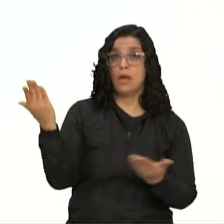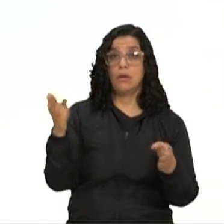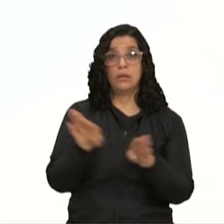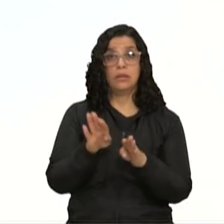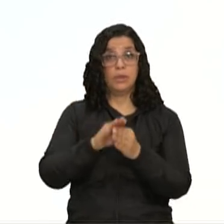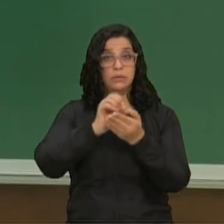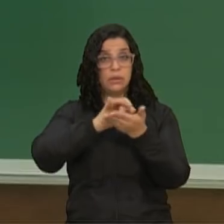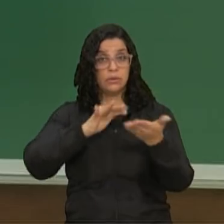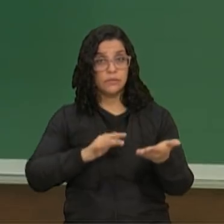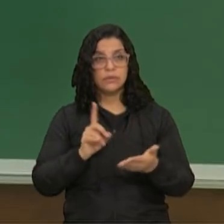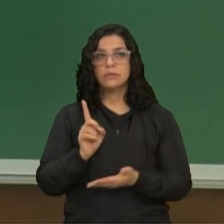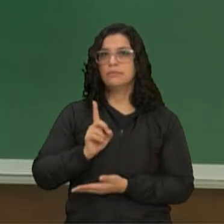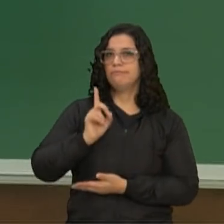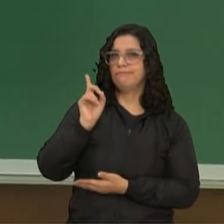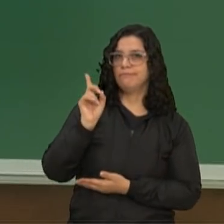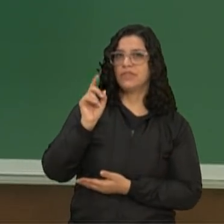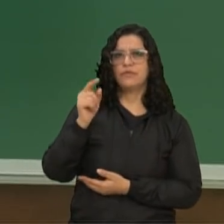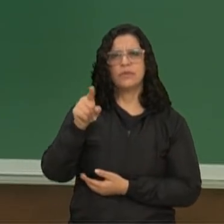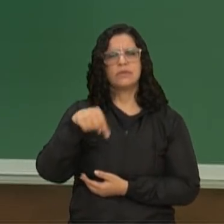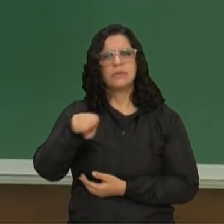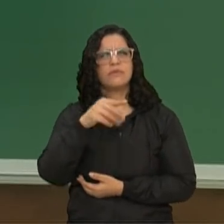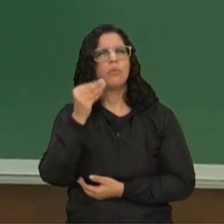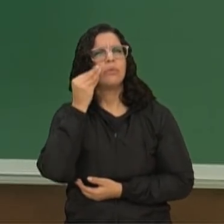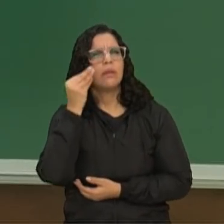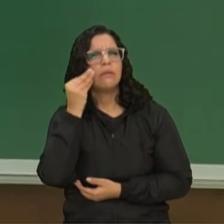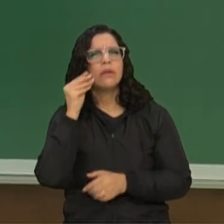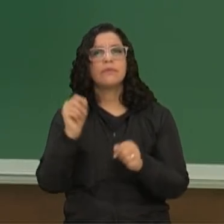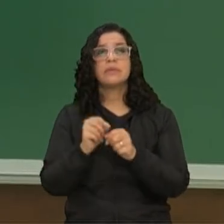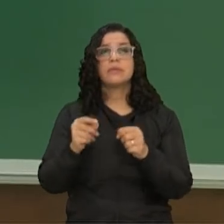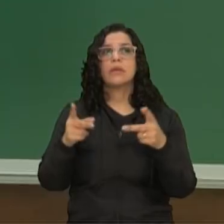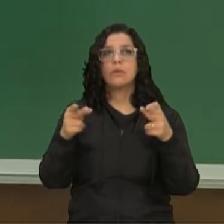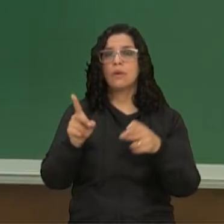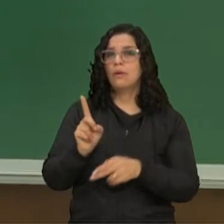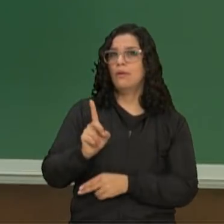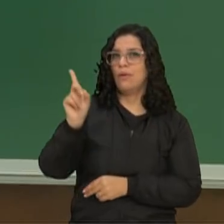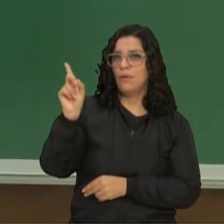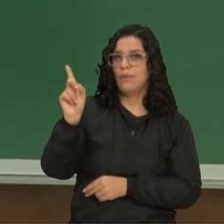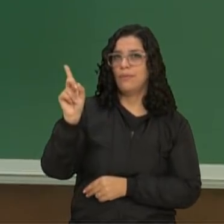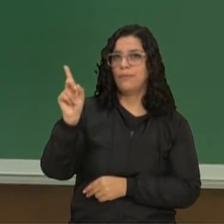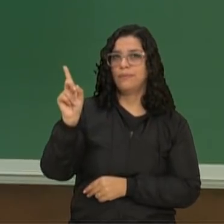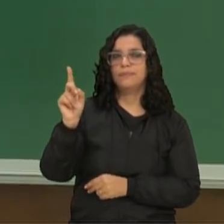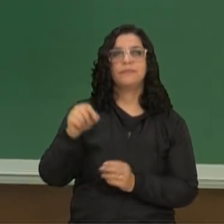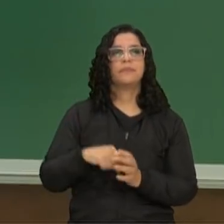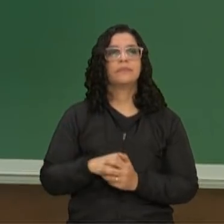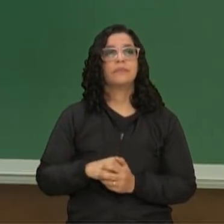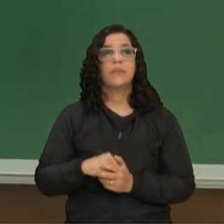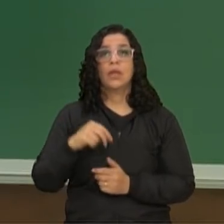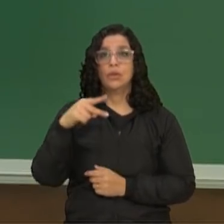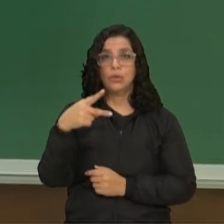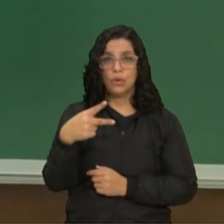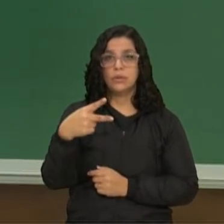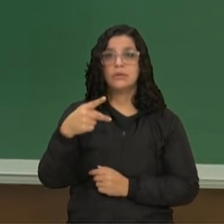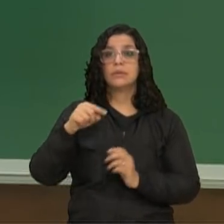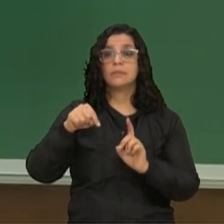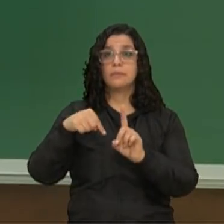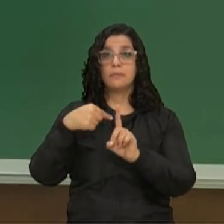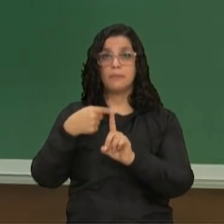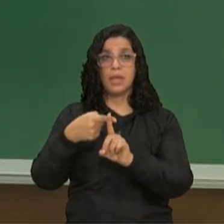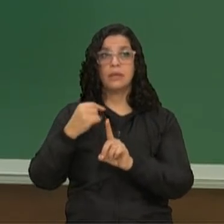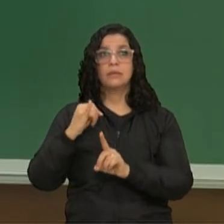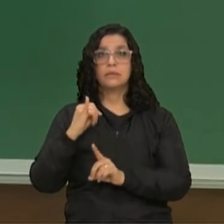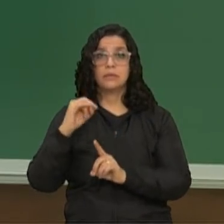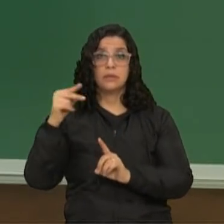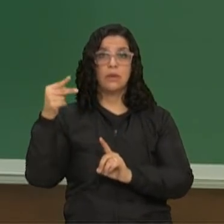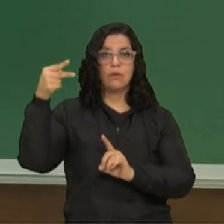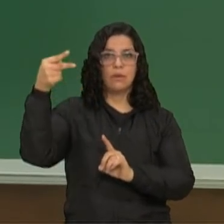um exercício para vocês testarem, que é exatamente resolver essa potência de 2 mais i, onde a